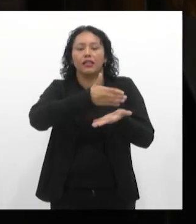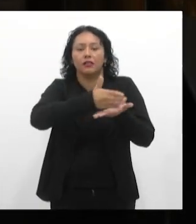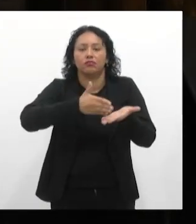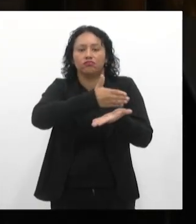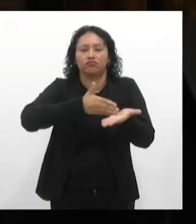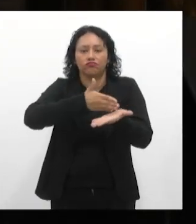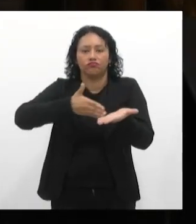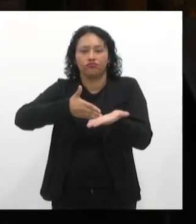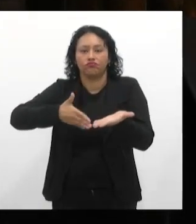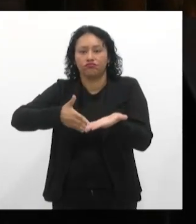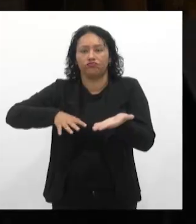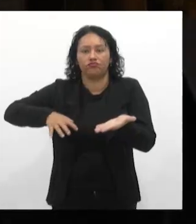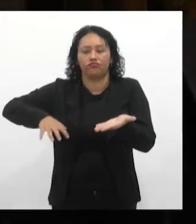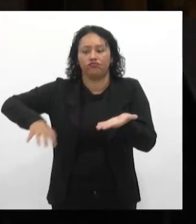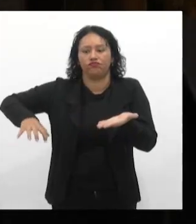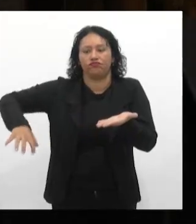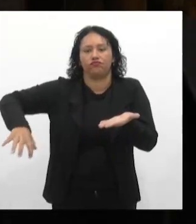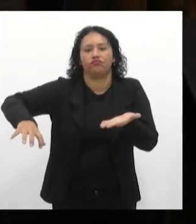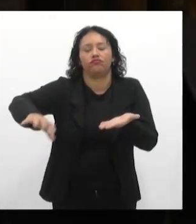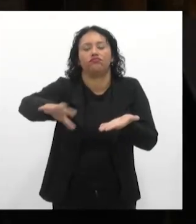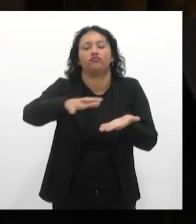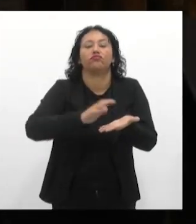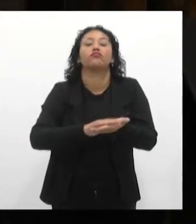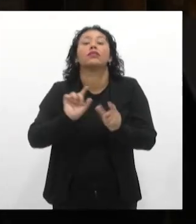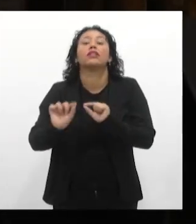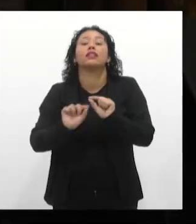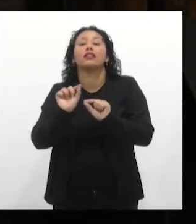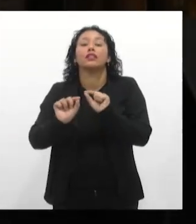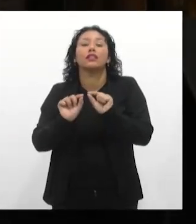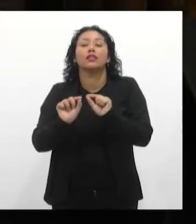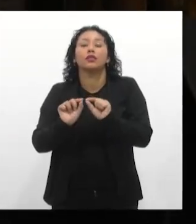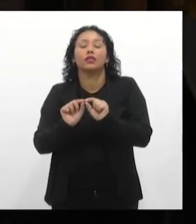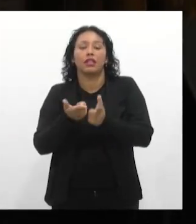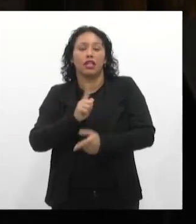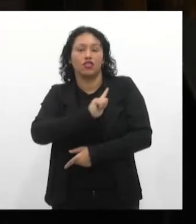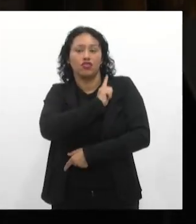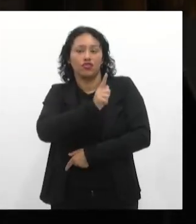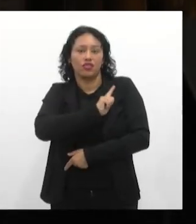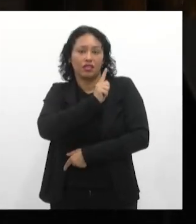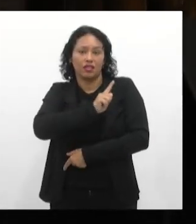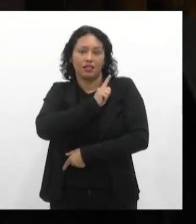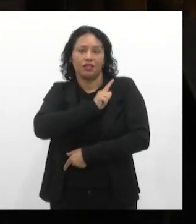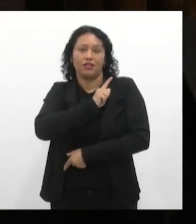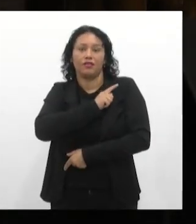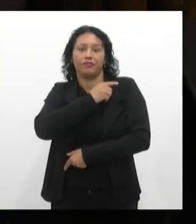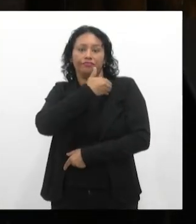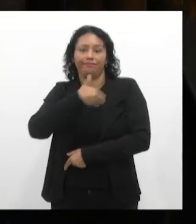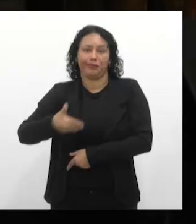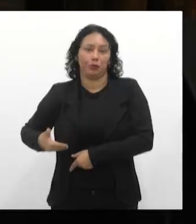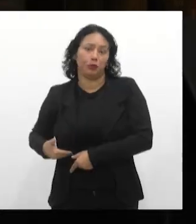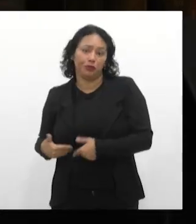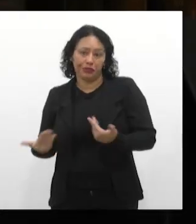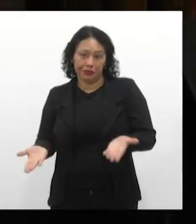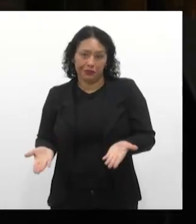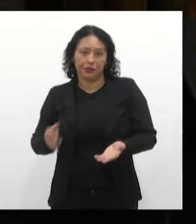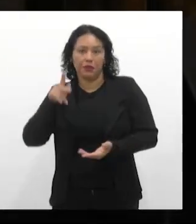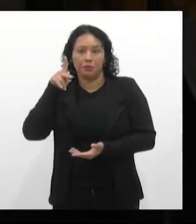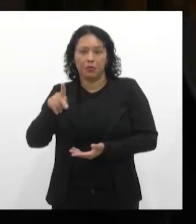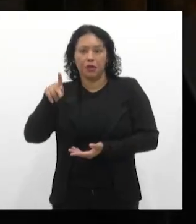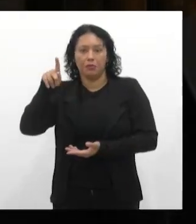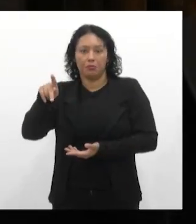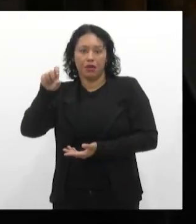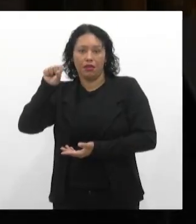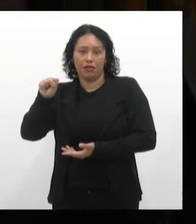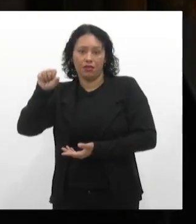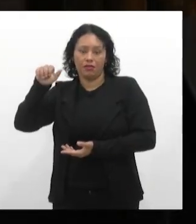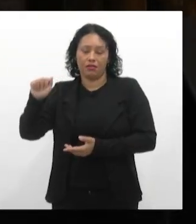lucro-óleo para ser gerido pela União através da PPSA. E com isso,